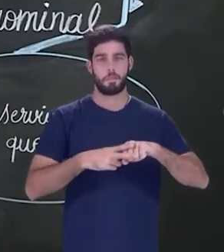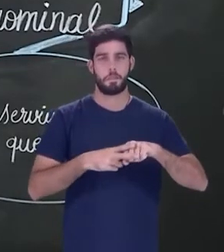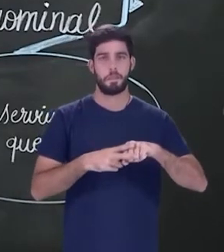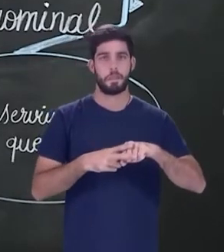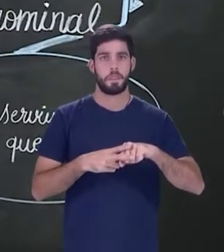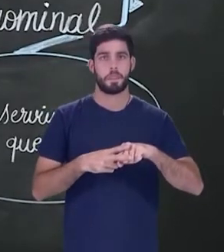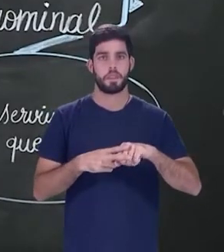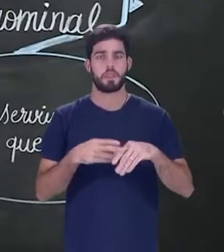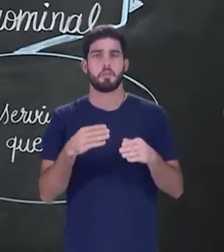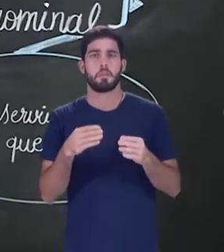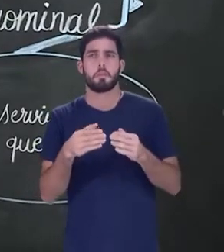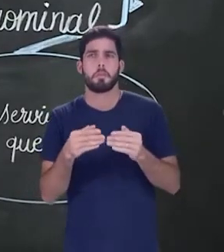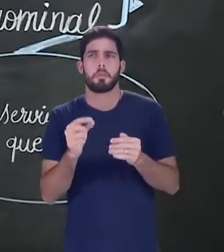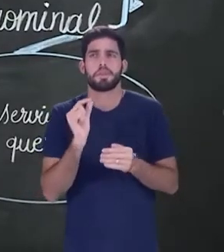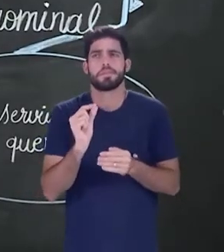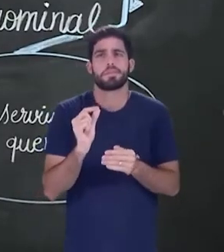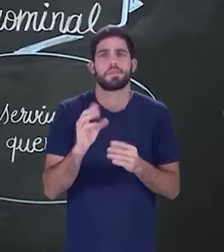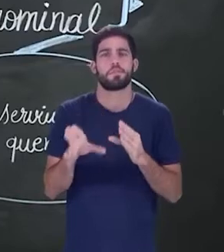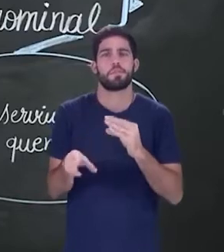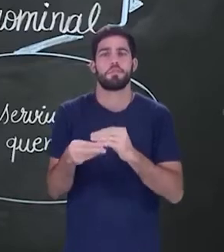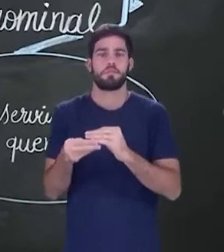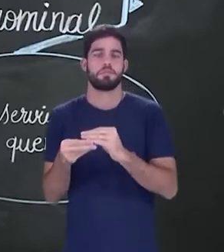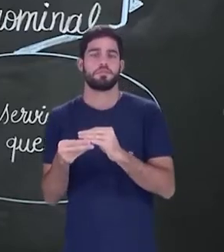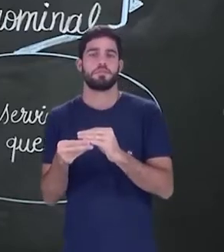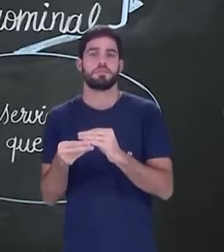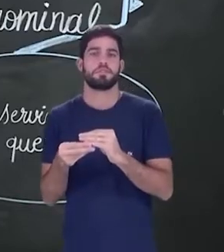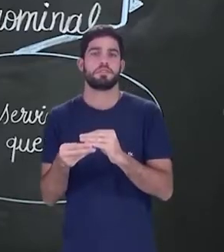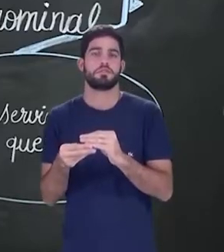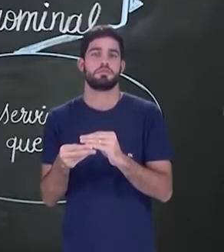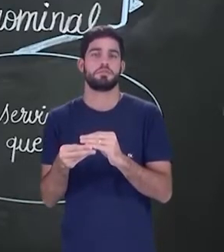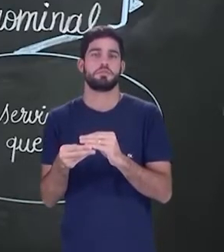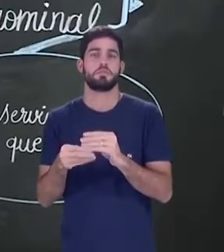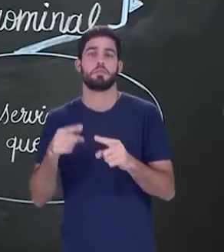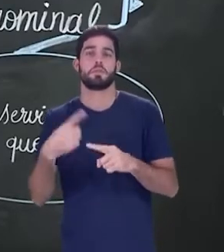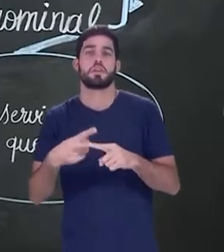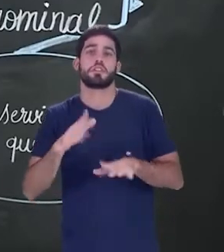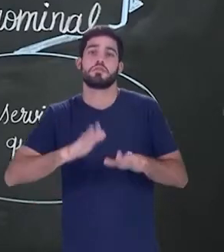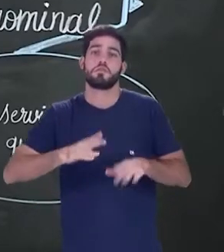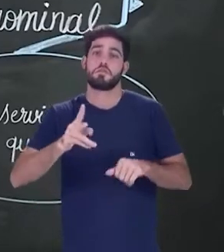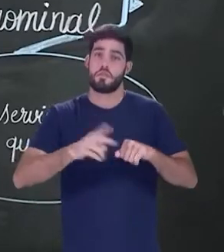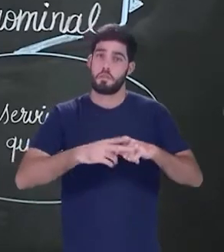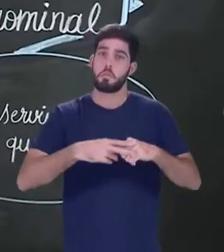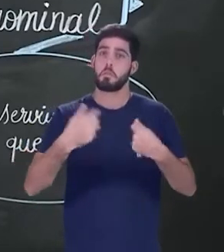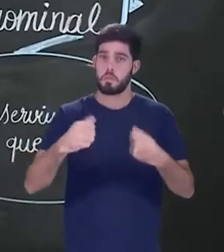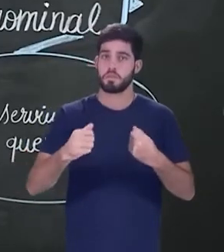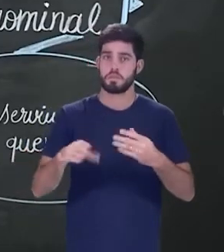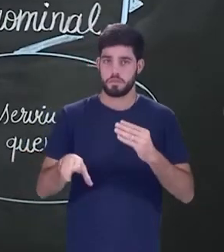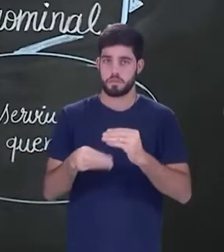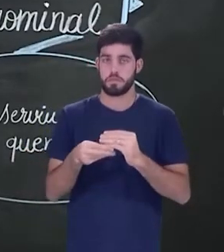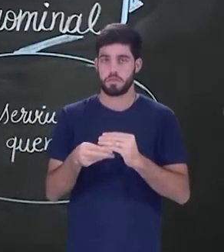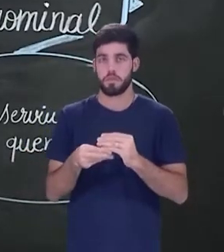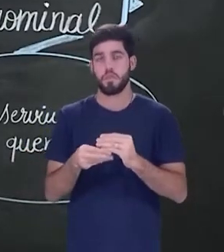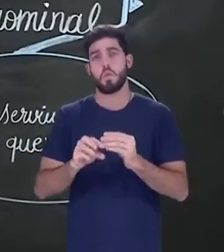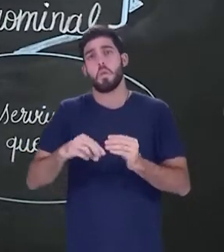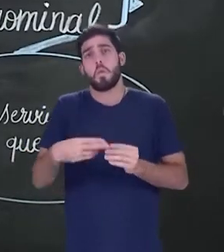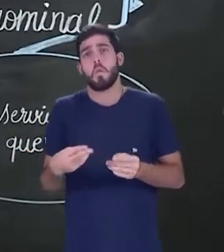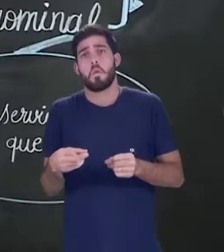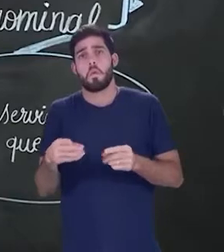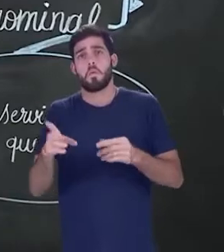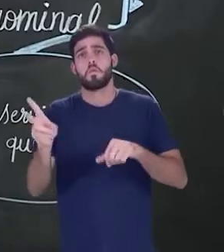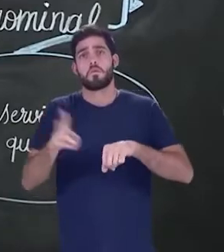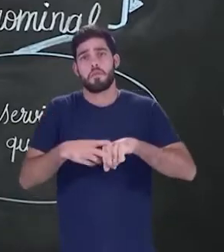geralmente pede alguns complementos, seja porque o verbo necessita de um complemento, seja porque o verbo pode ter